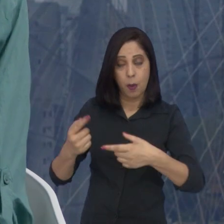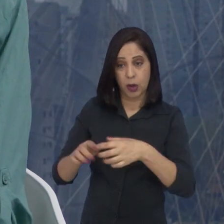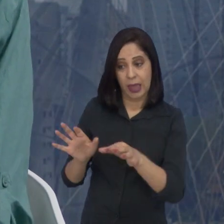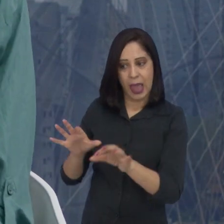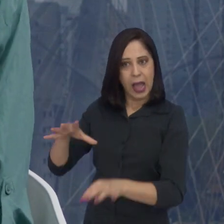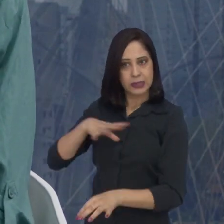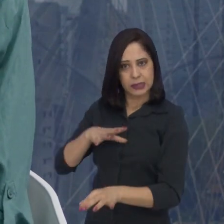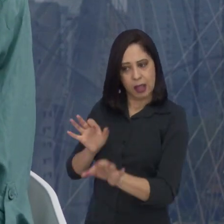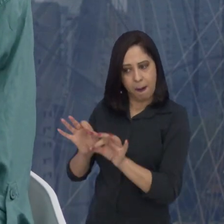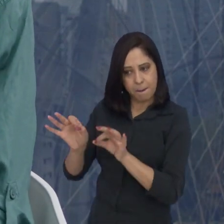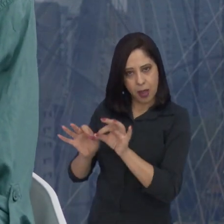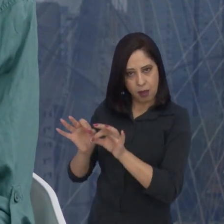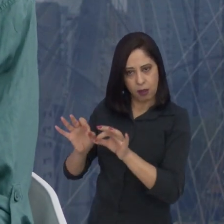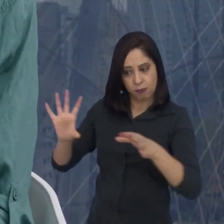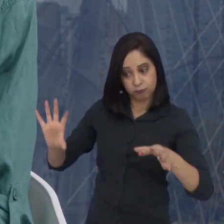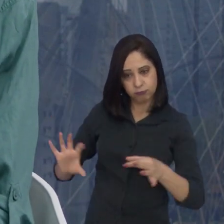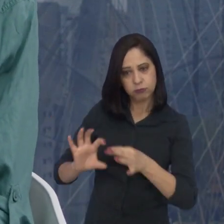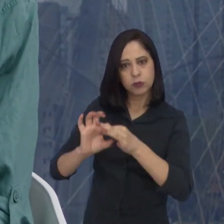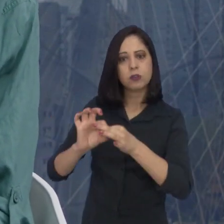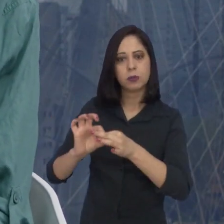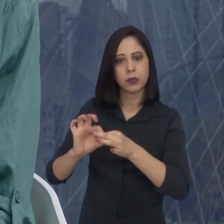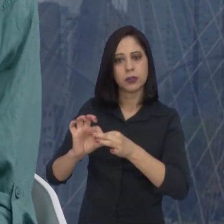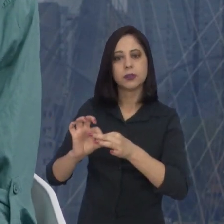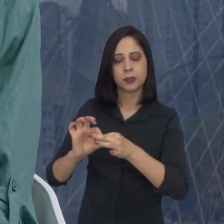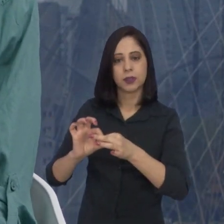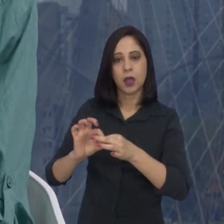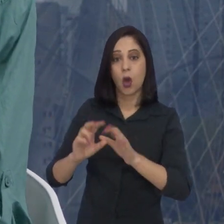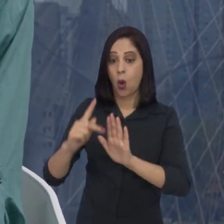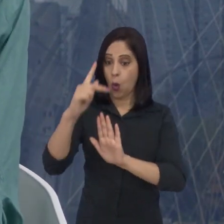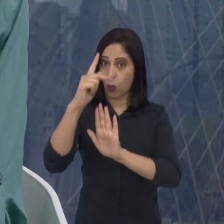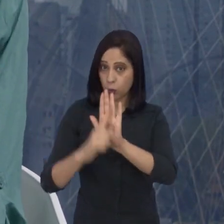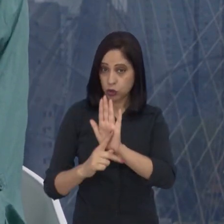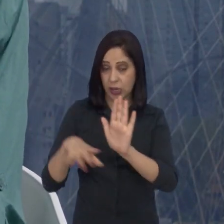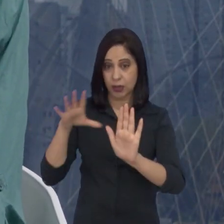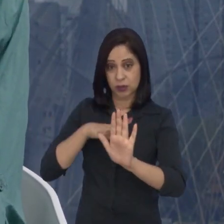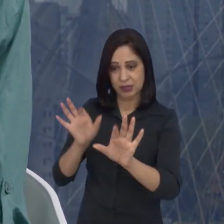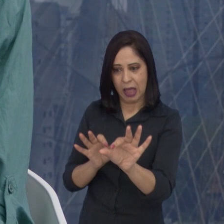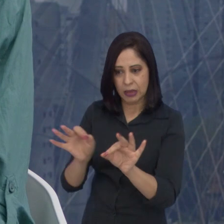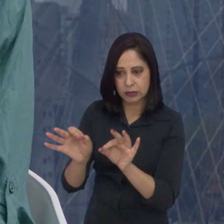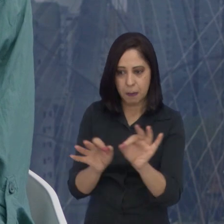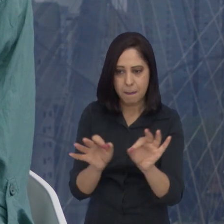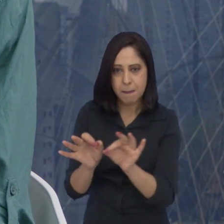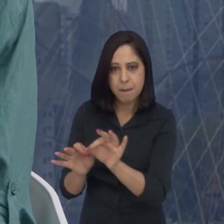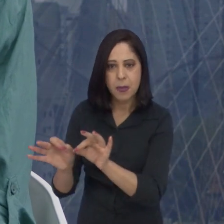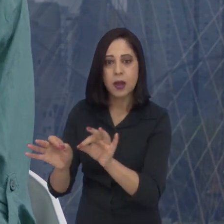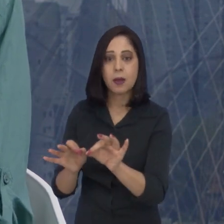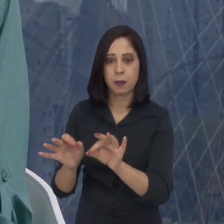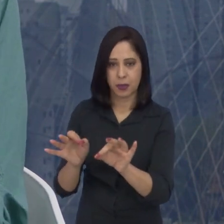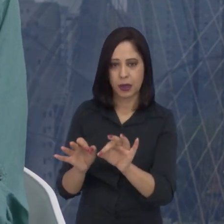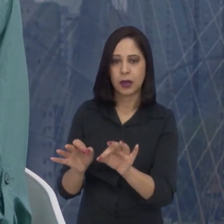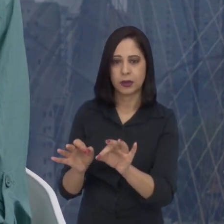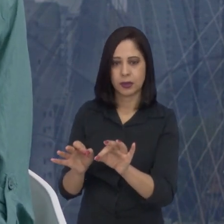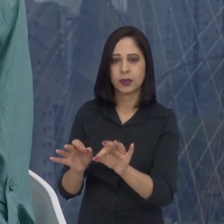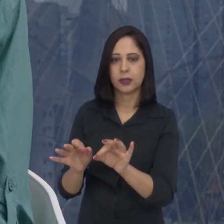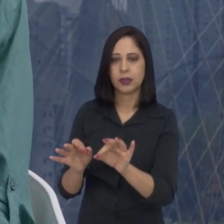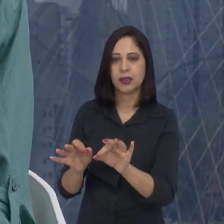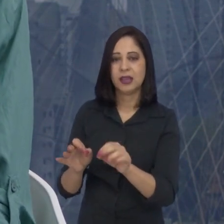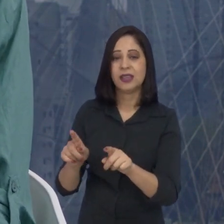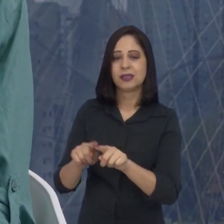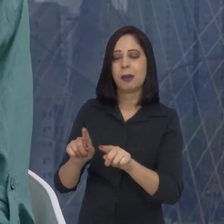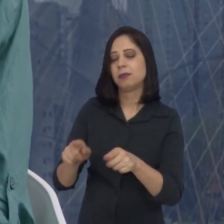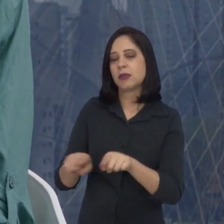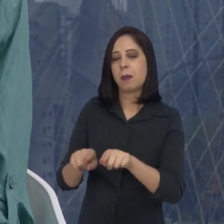porque esse planejamento urbano também faz o seguinte, a maneira com que os planos são feitos, eles também orientam uma